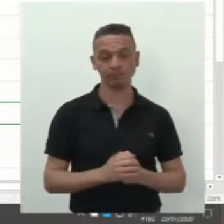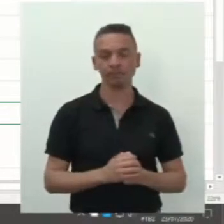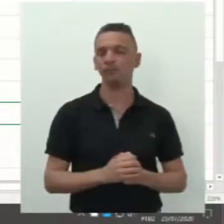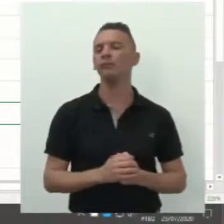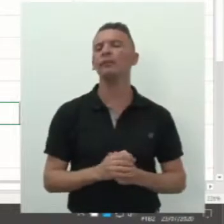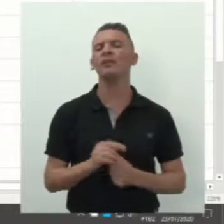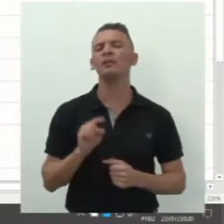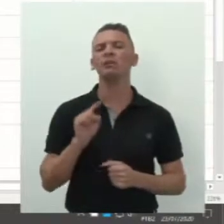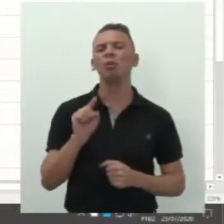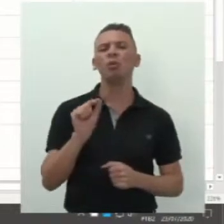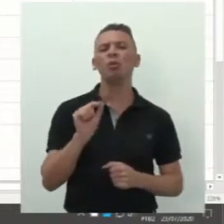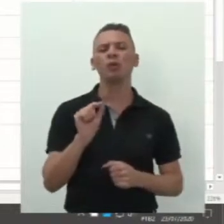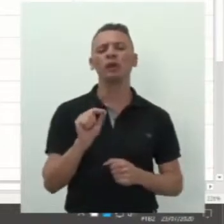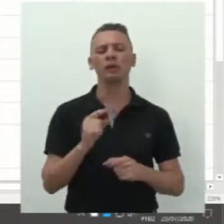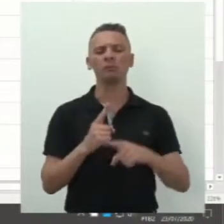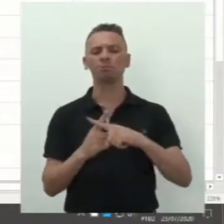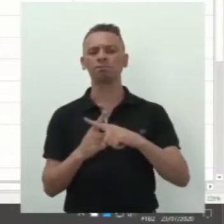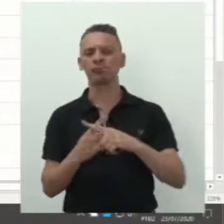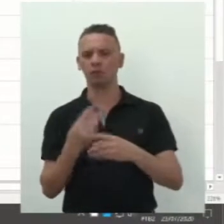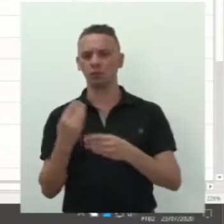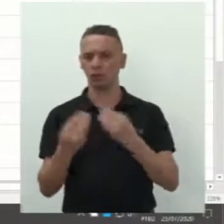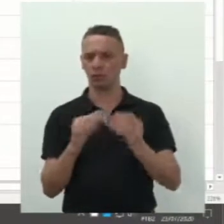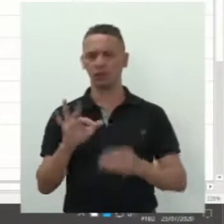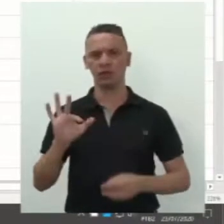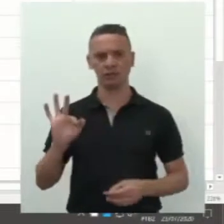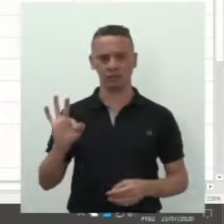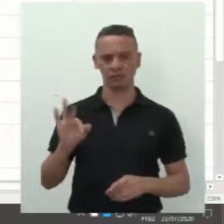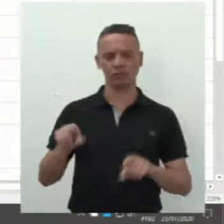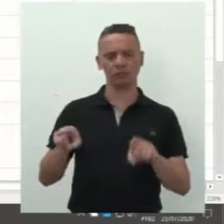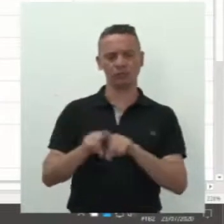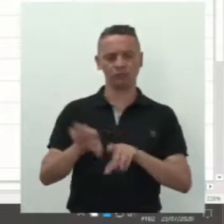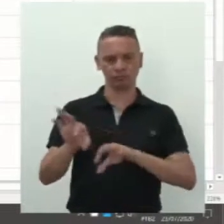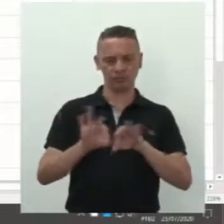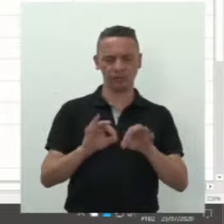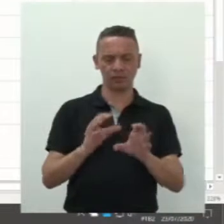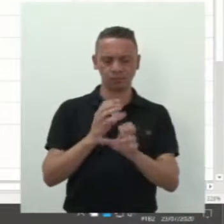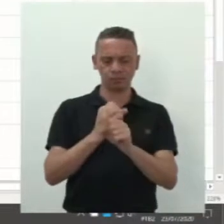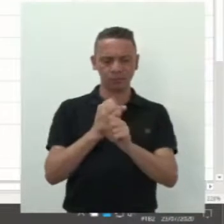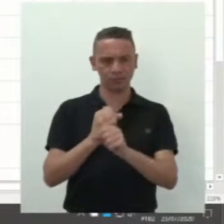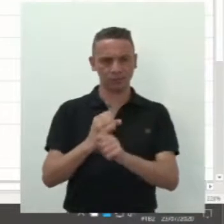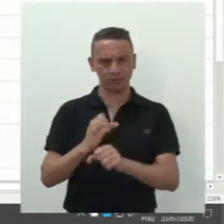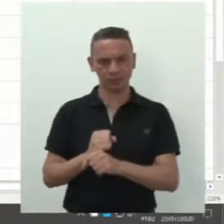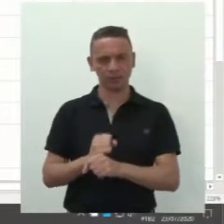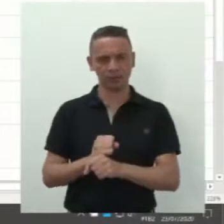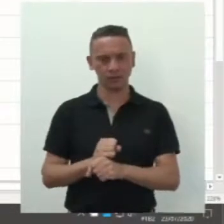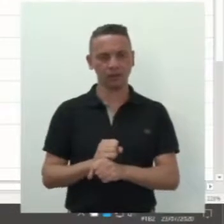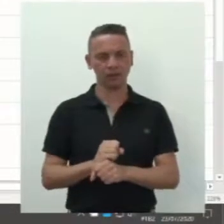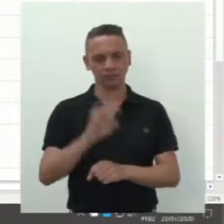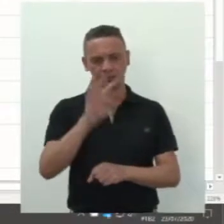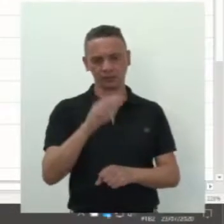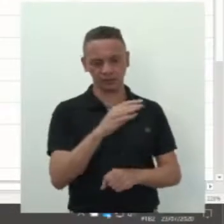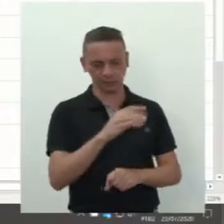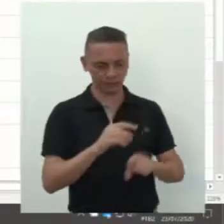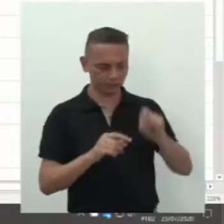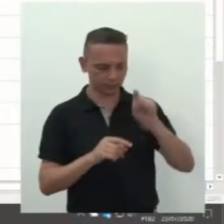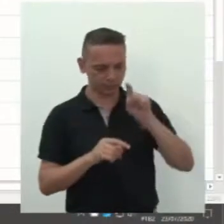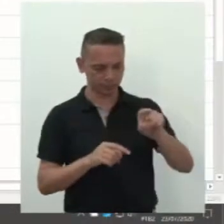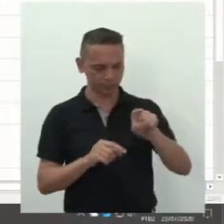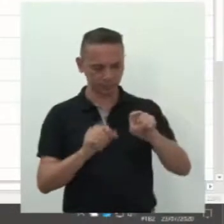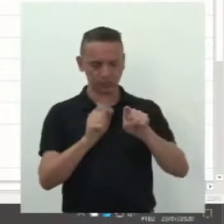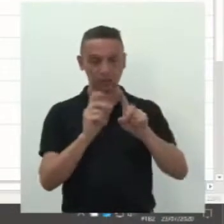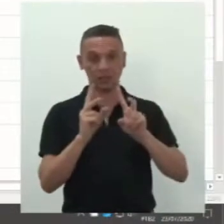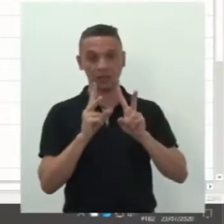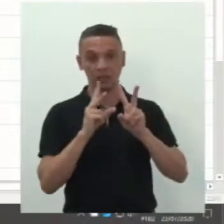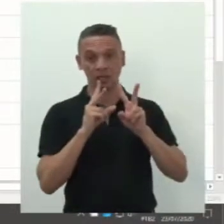Função soma é toda função, né, qualquer conta que eu vou fazer no Excel, eu seleciono a célula e começo com